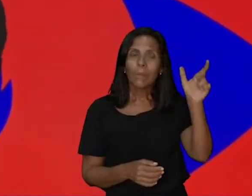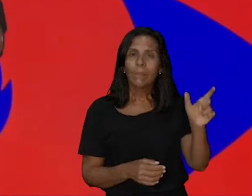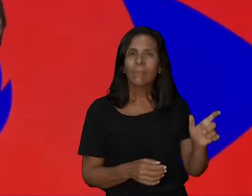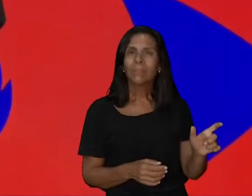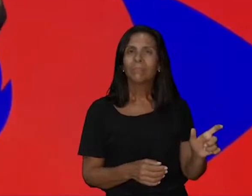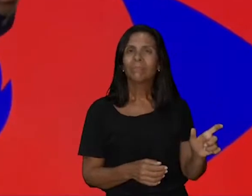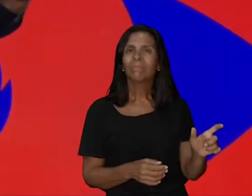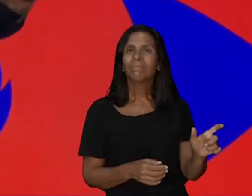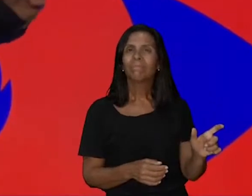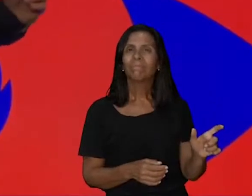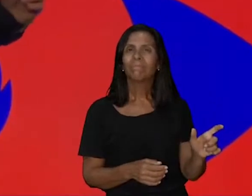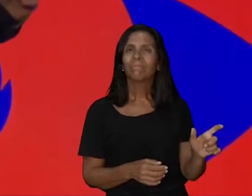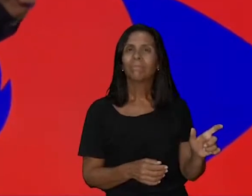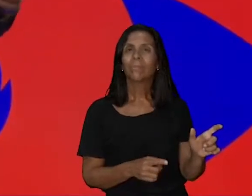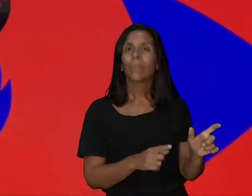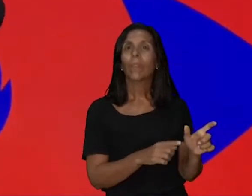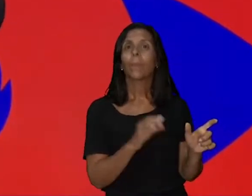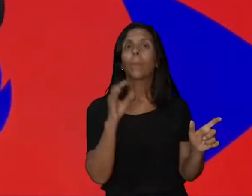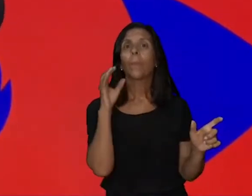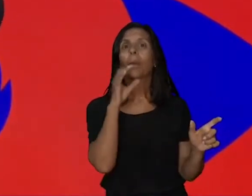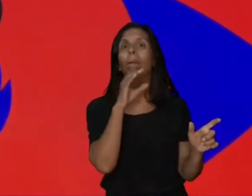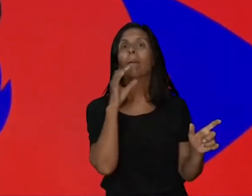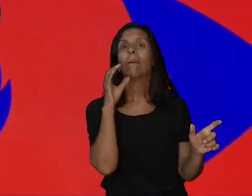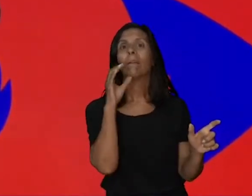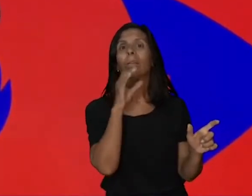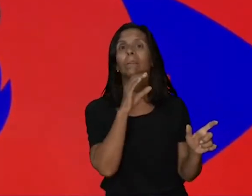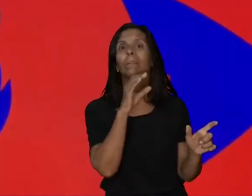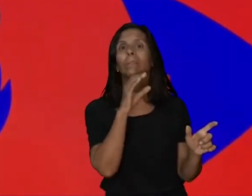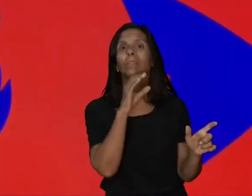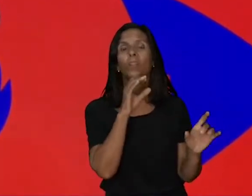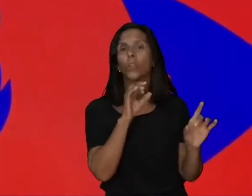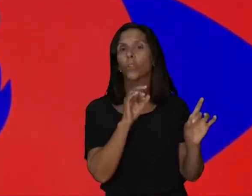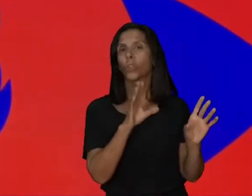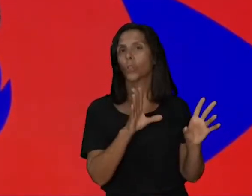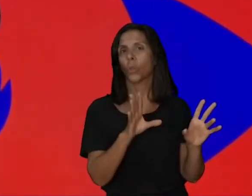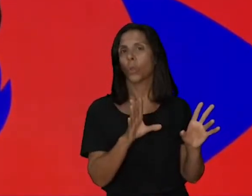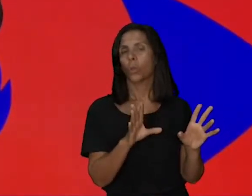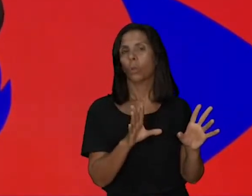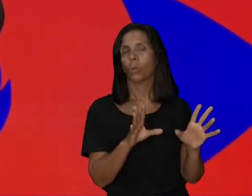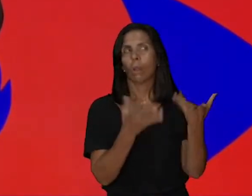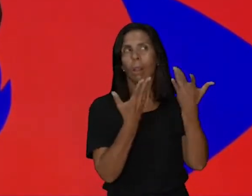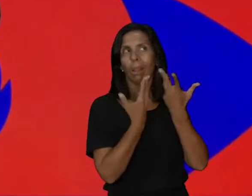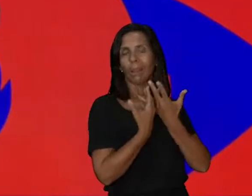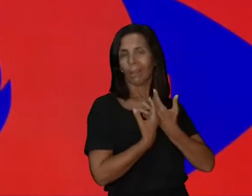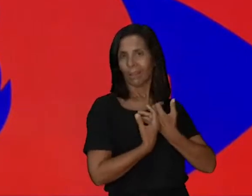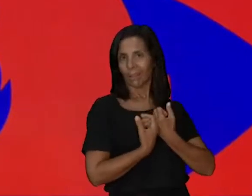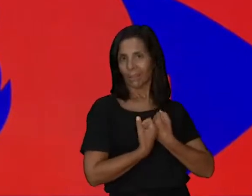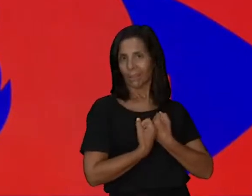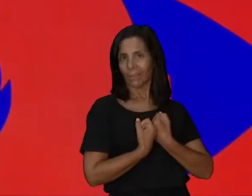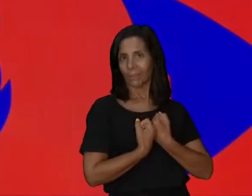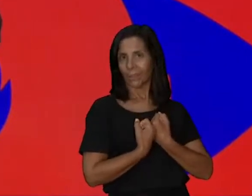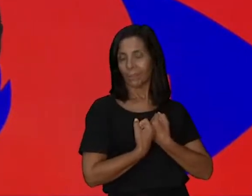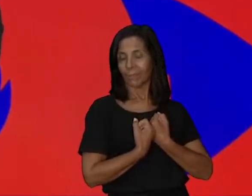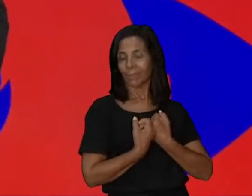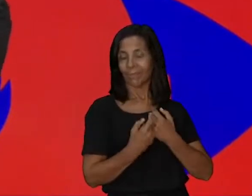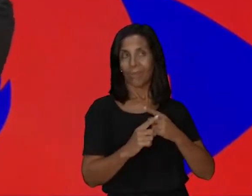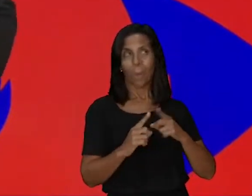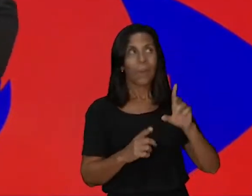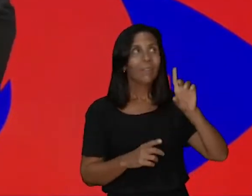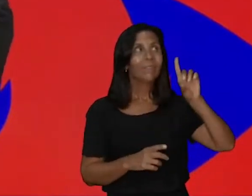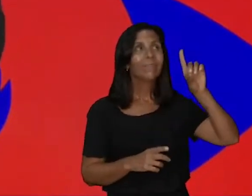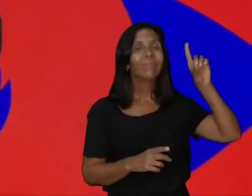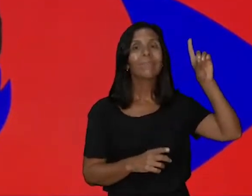que elas têm pressa para o seu benefício. Mas Deus tem pressa para a